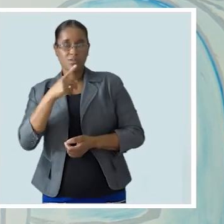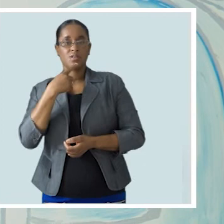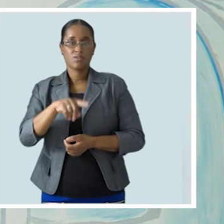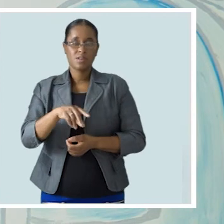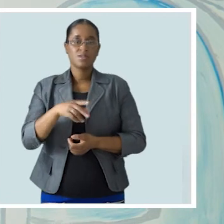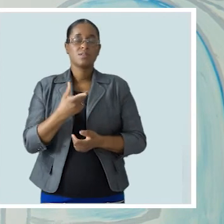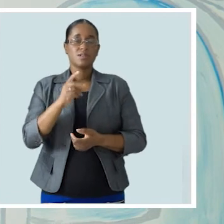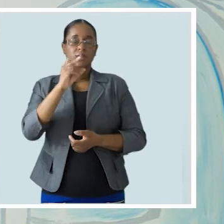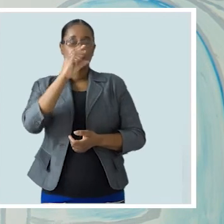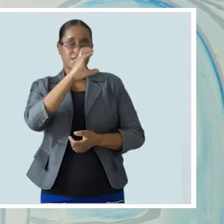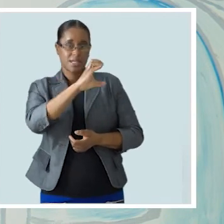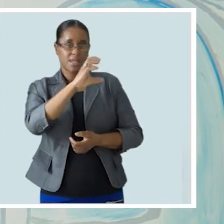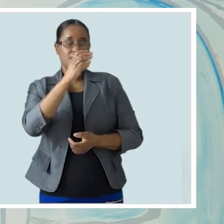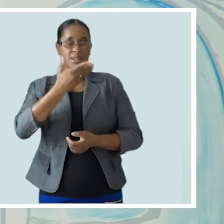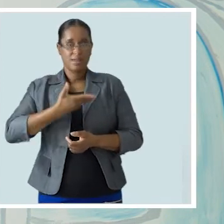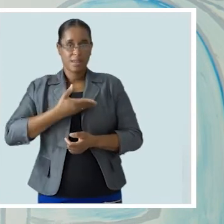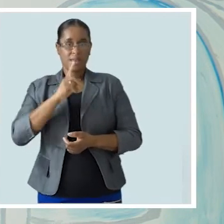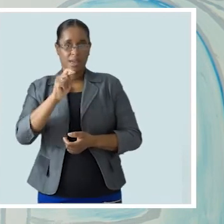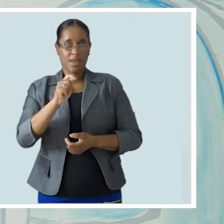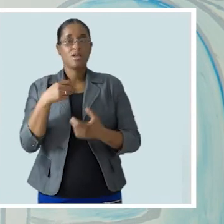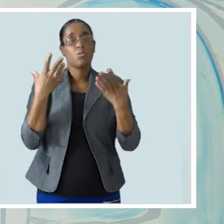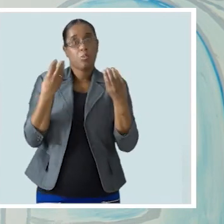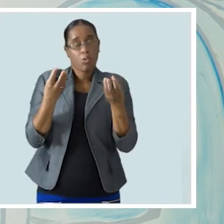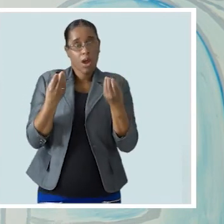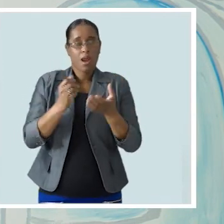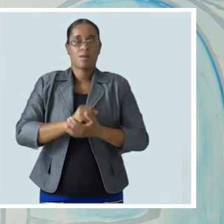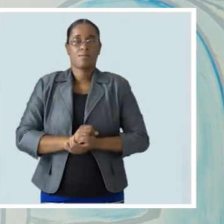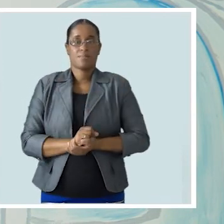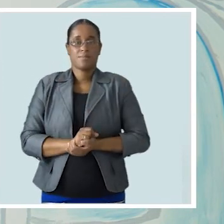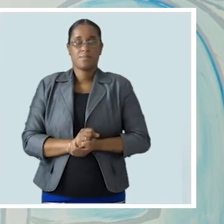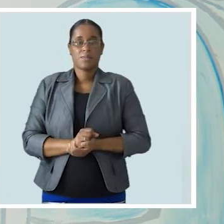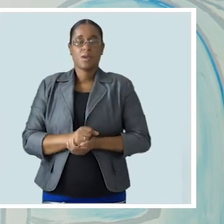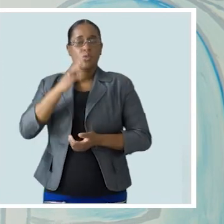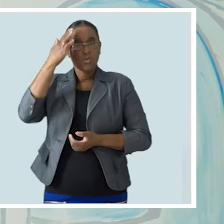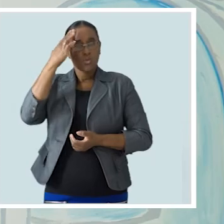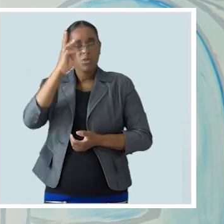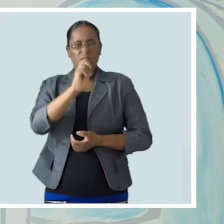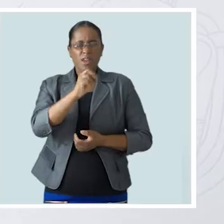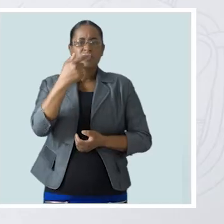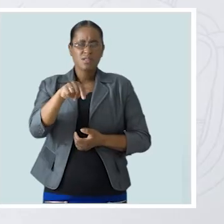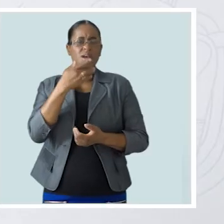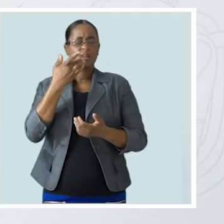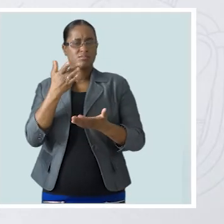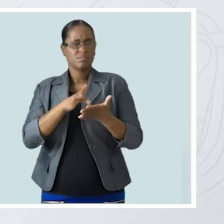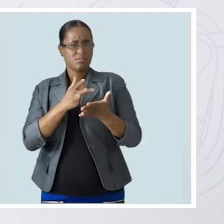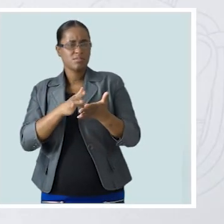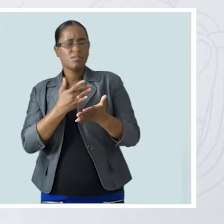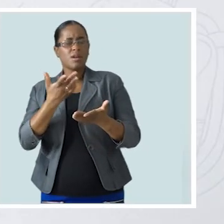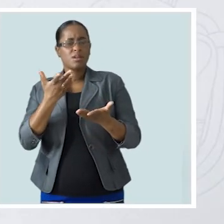as alíneas C, D e E no plural. O número 3 está na página